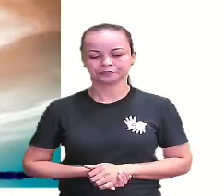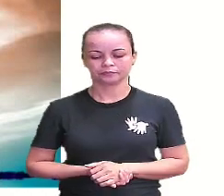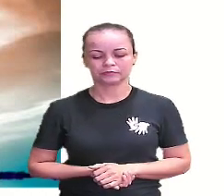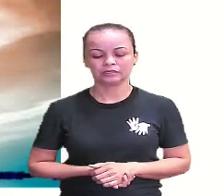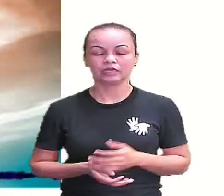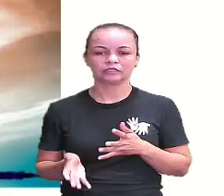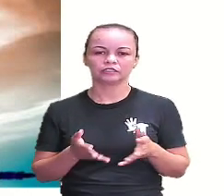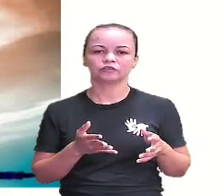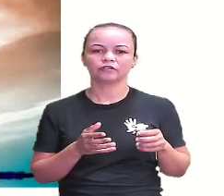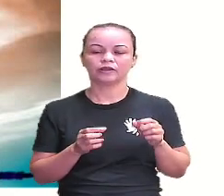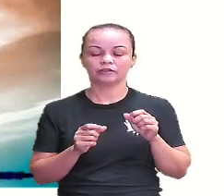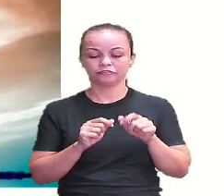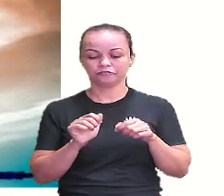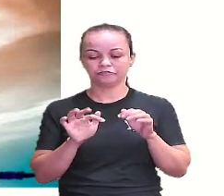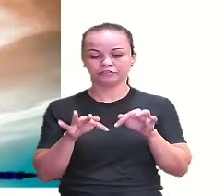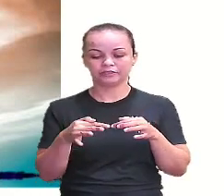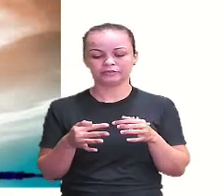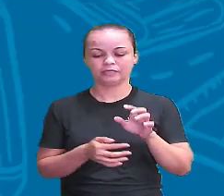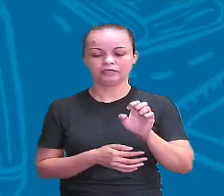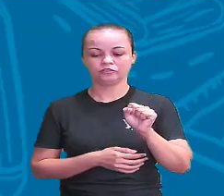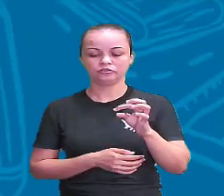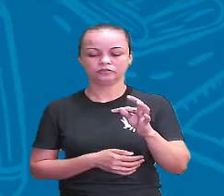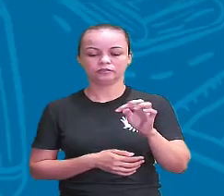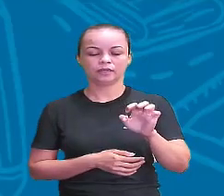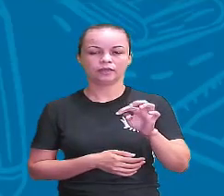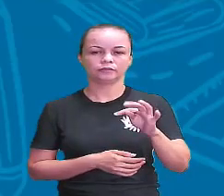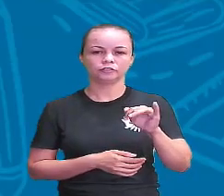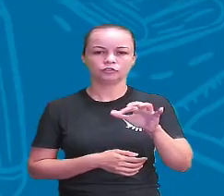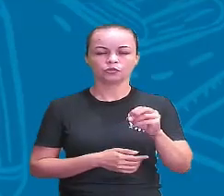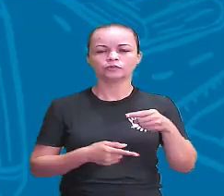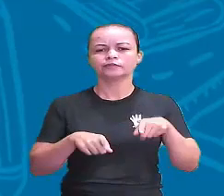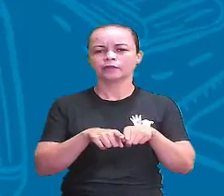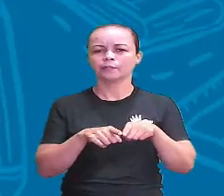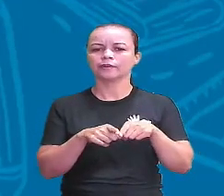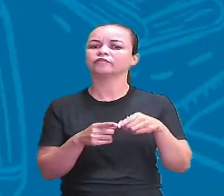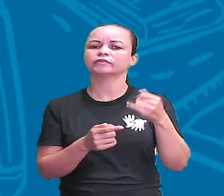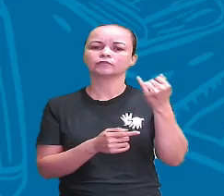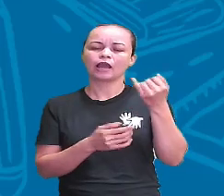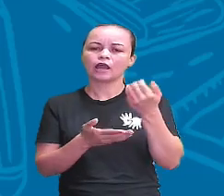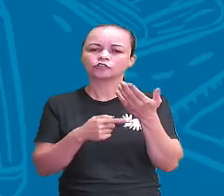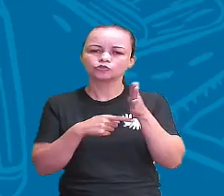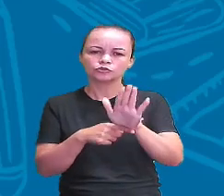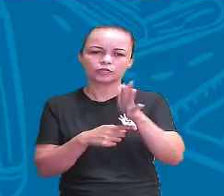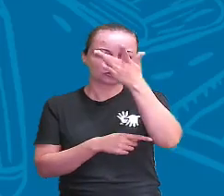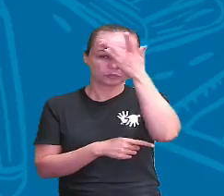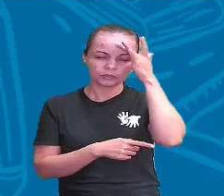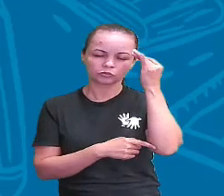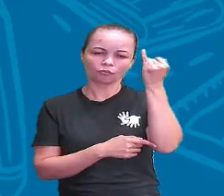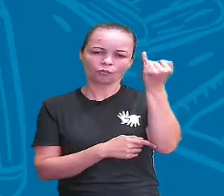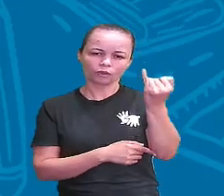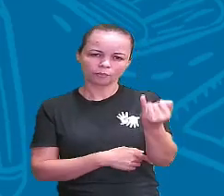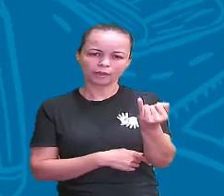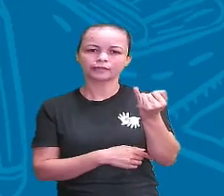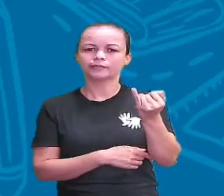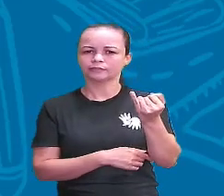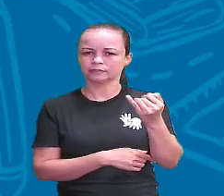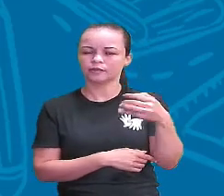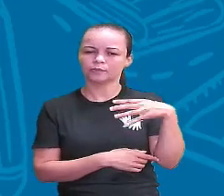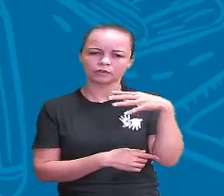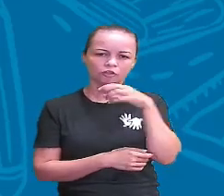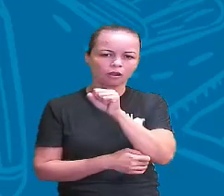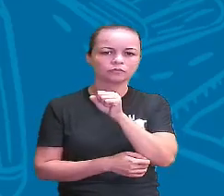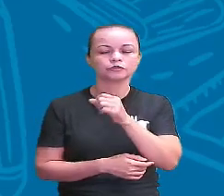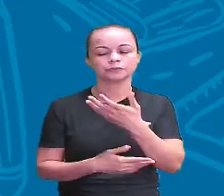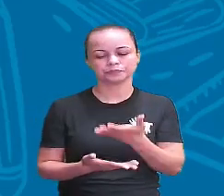fins estéticos. Por quê? Porque vai ajudar a pessoa a emagrecer com muito mais rapidez, tá? Mas sempre, lembrando, tem sempre